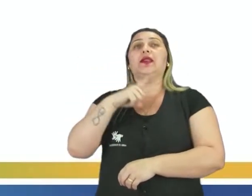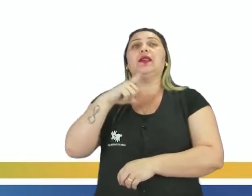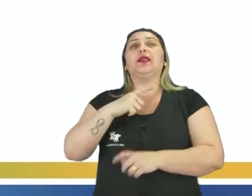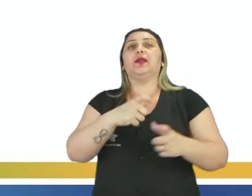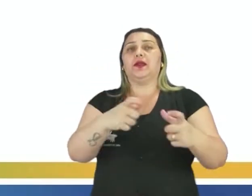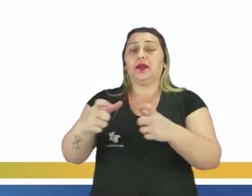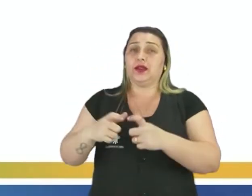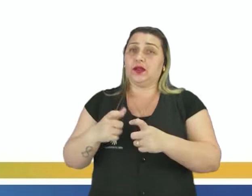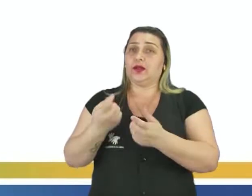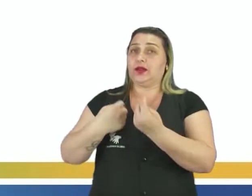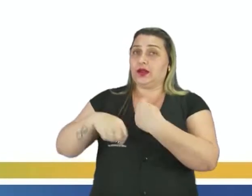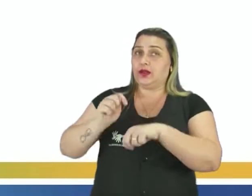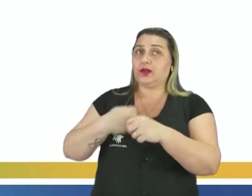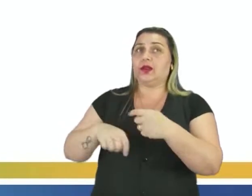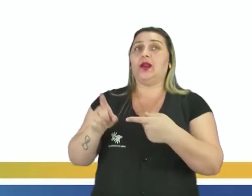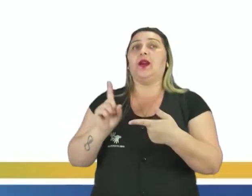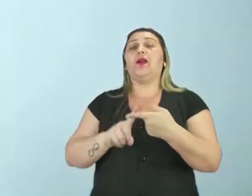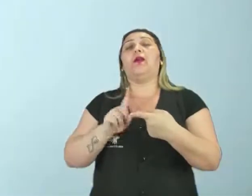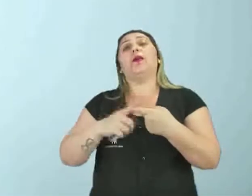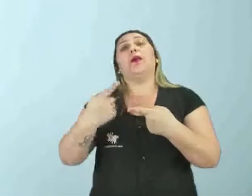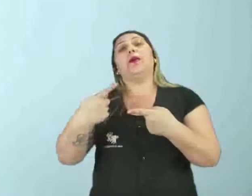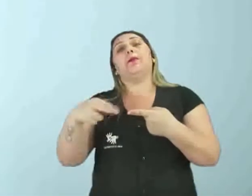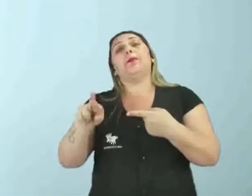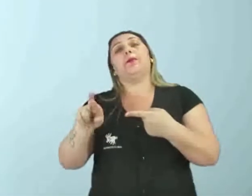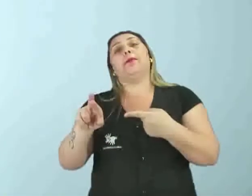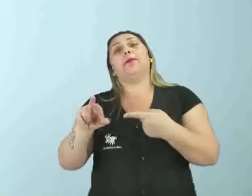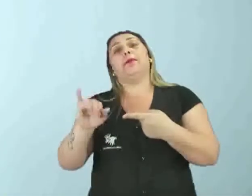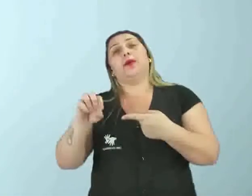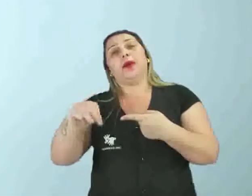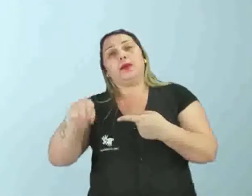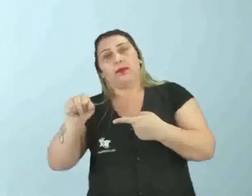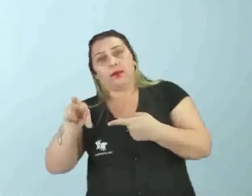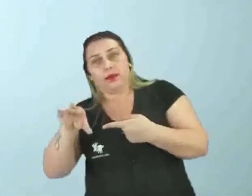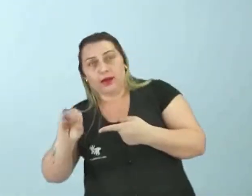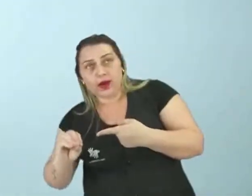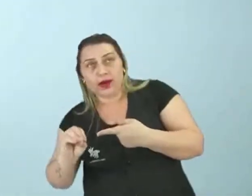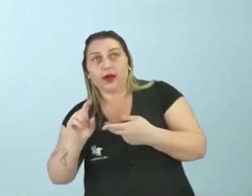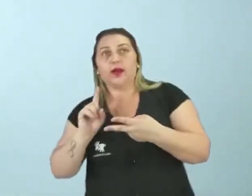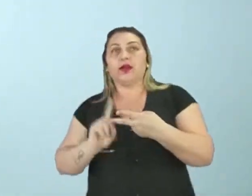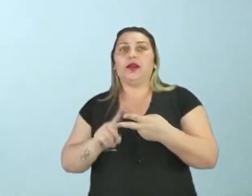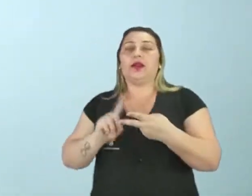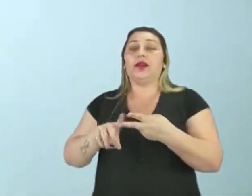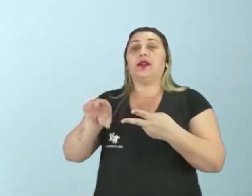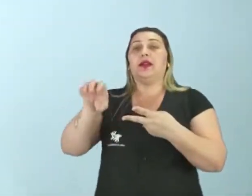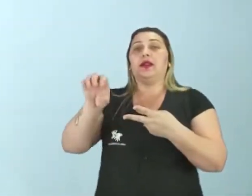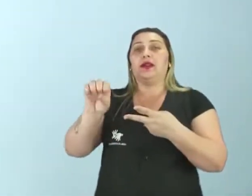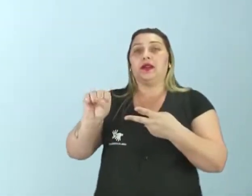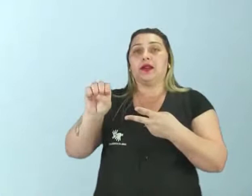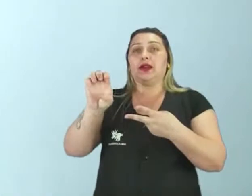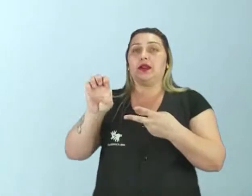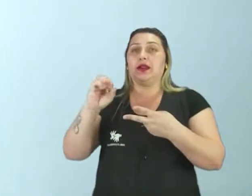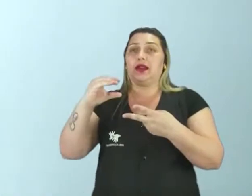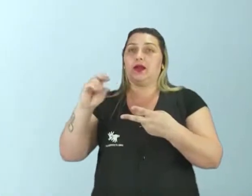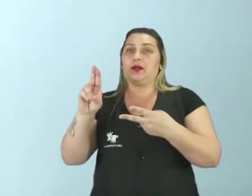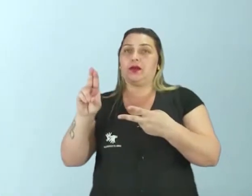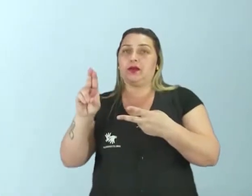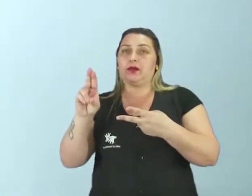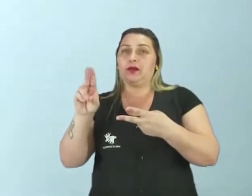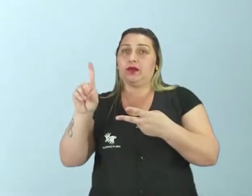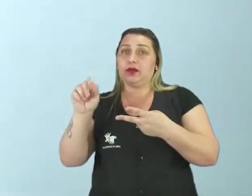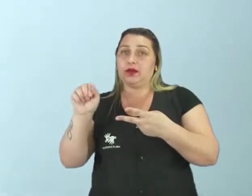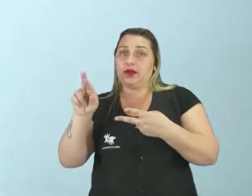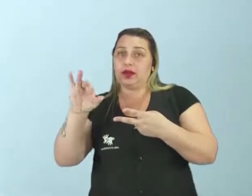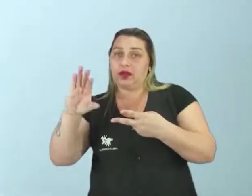da economia. O que seriam esses setores da economia? Esses setores da economia eles estão divididos em